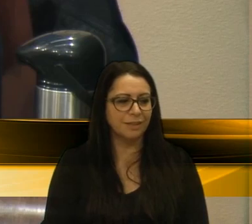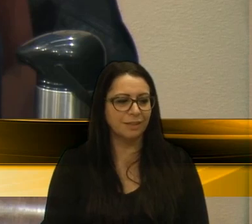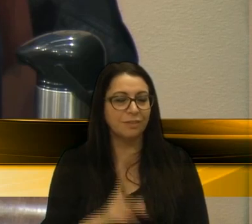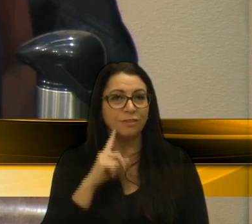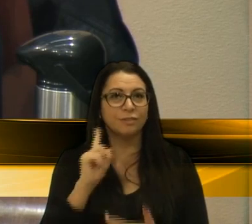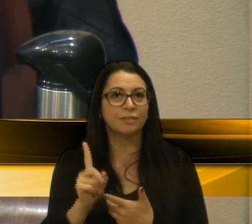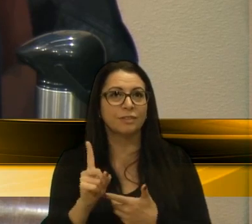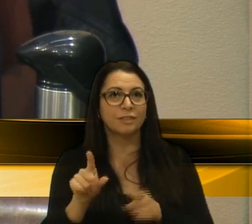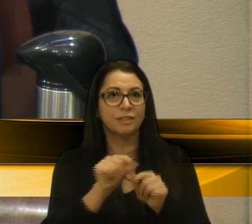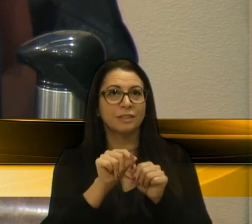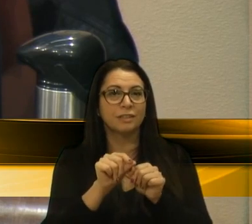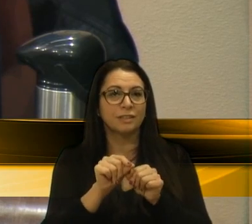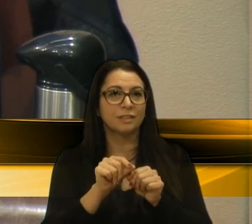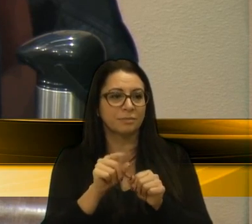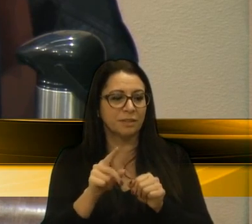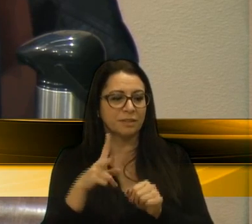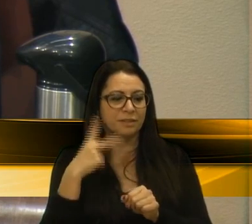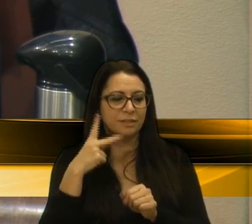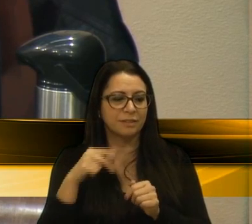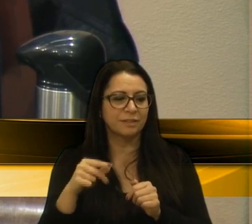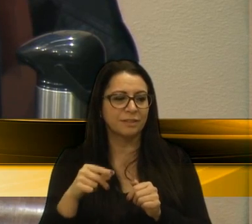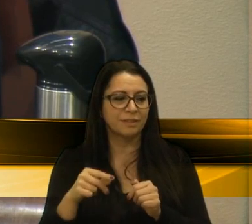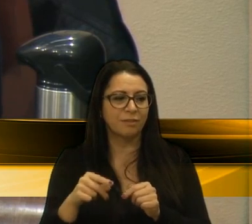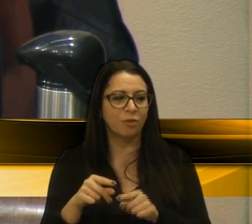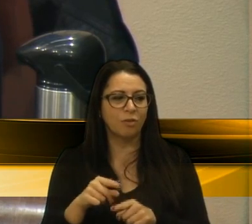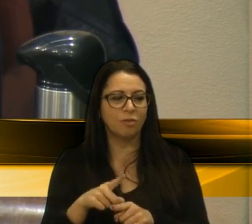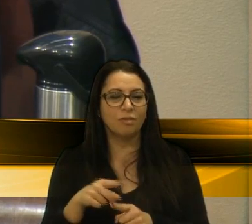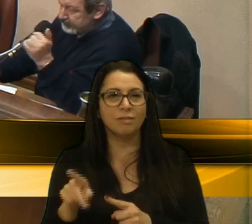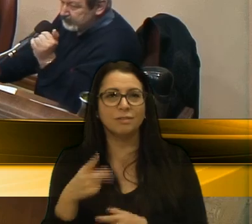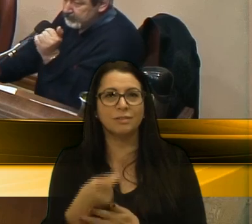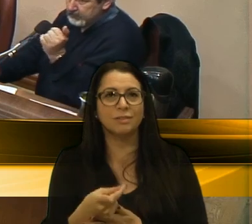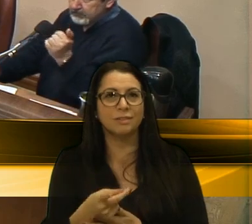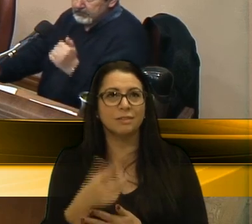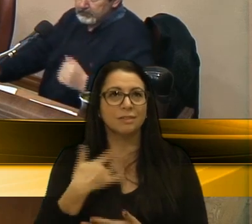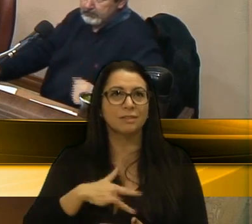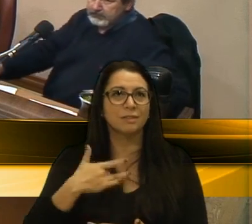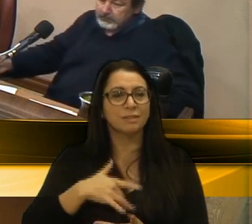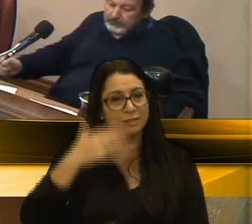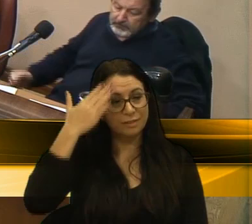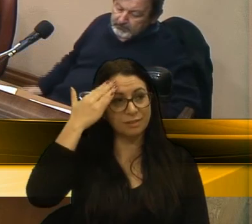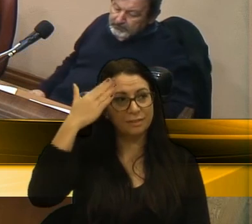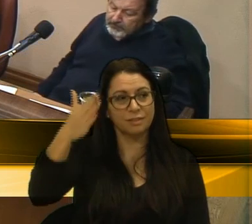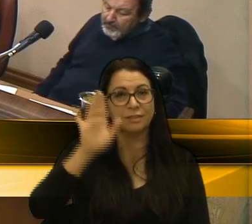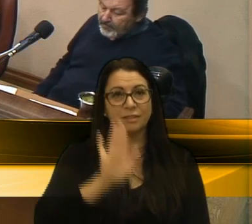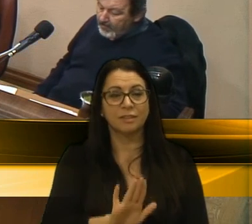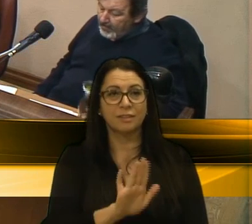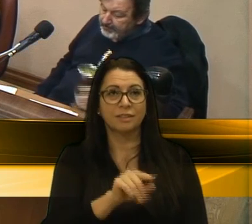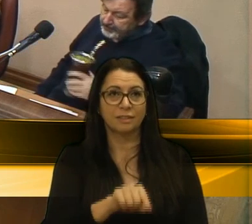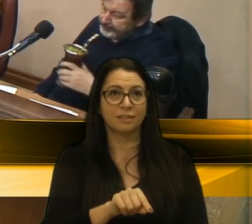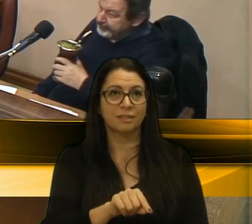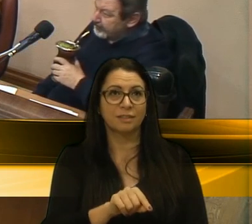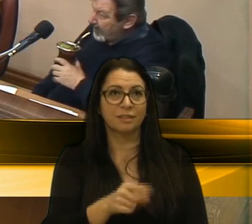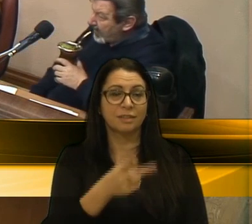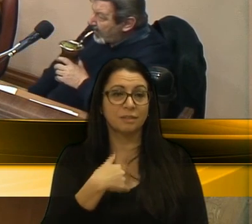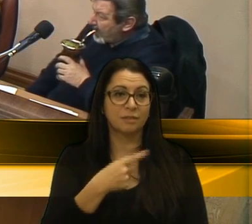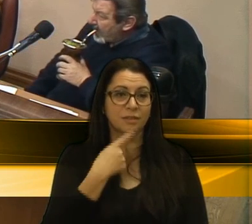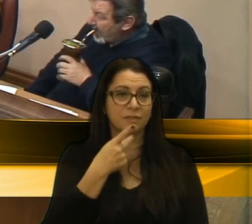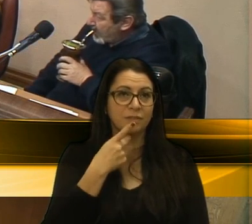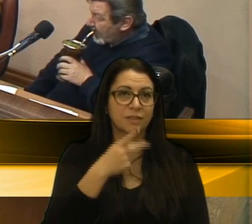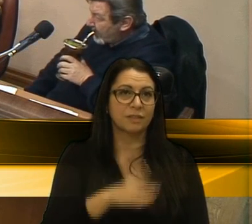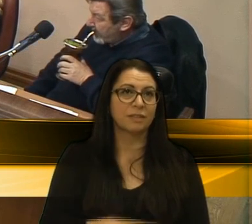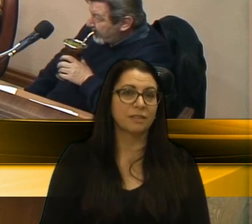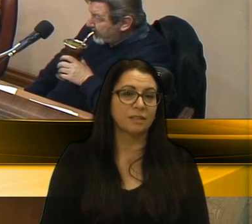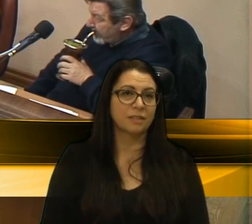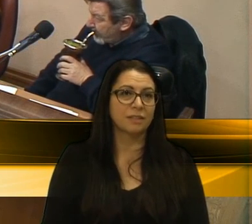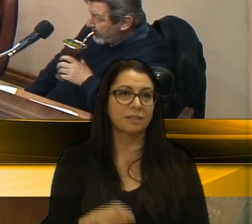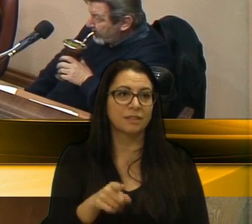Para tu fazer proselitismo político, né? Lamentavelmente. Tá bom, obrigado. Então, eu quero deixar aqui essa fala em relação a essa